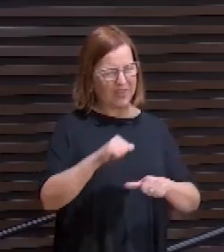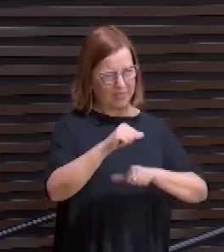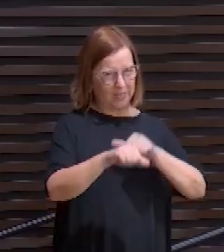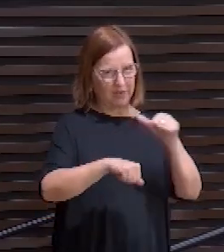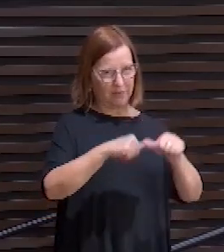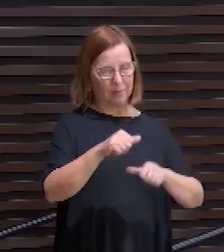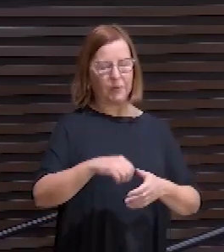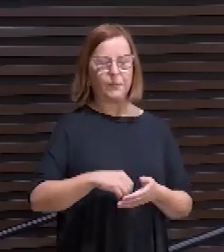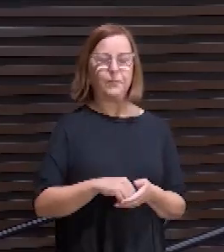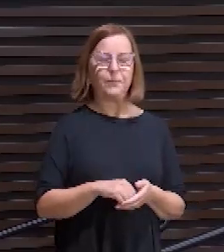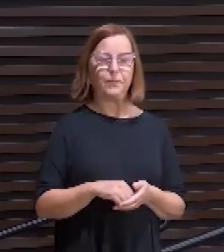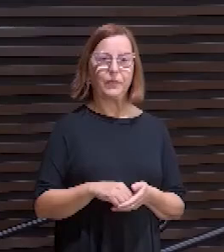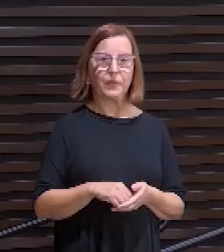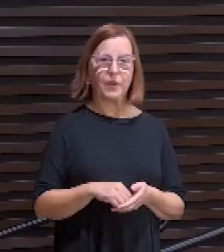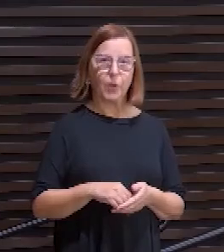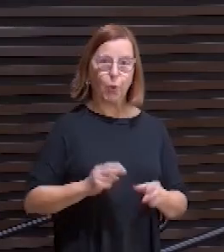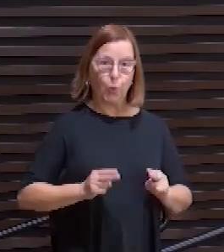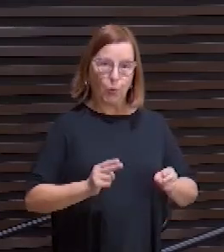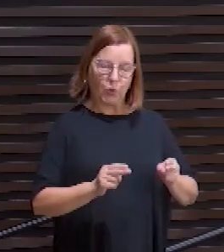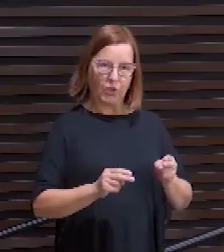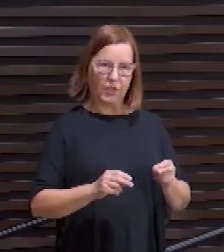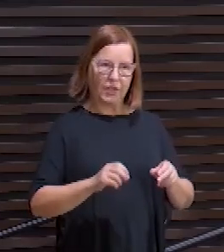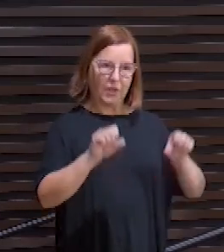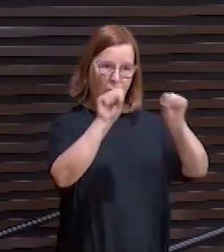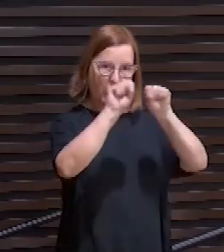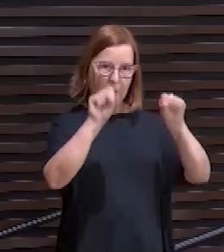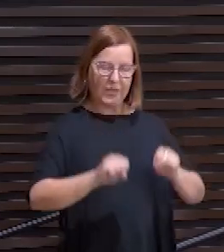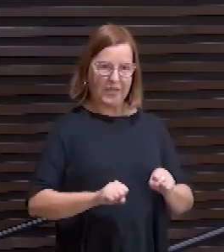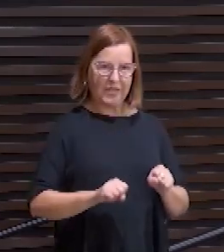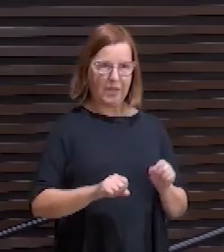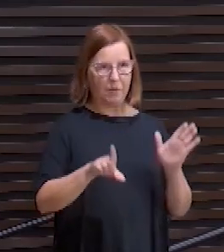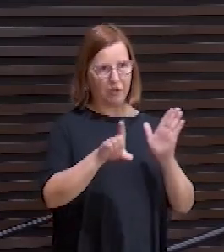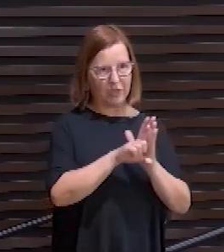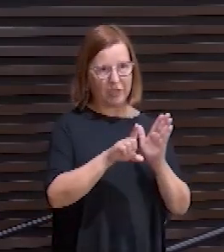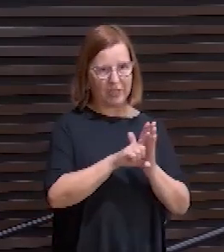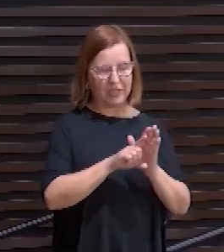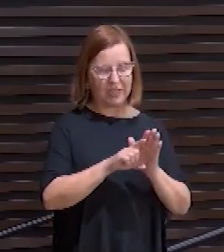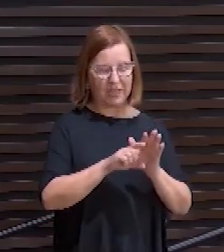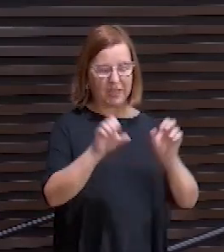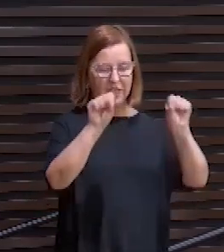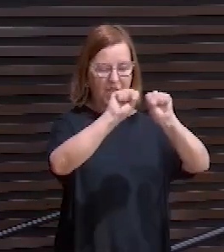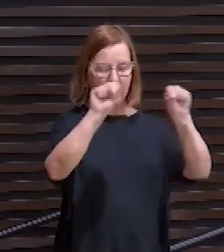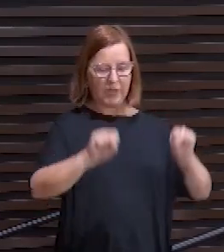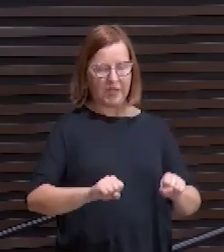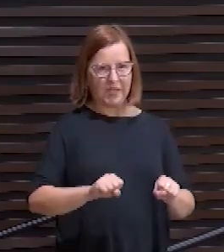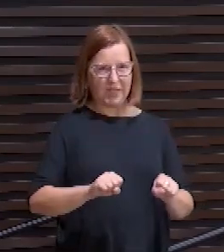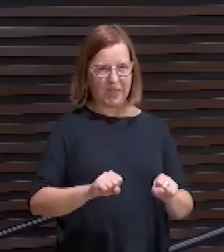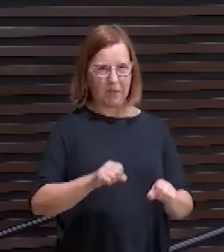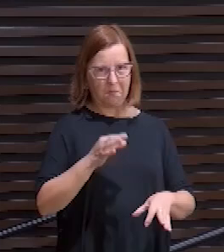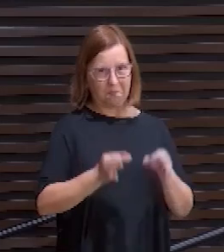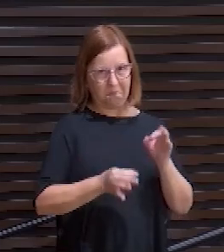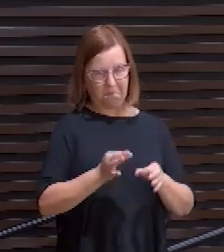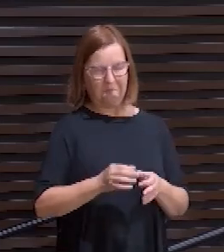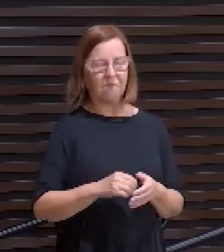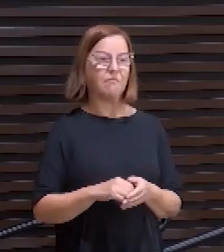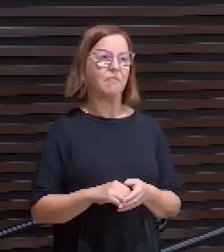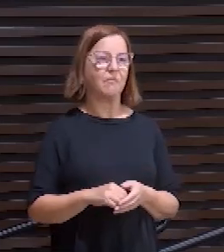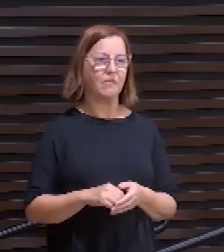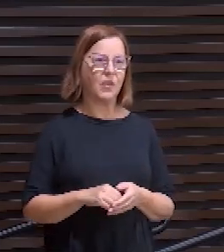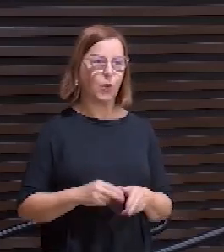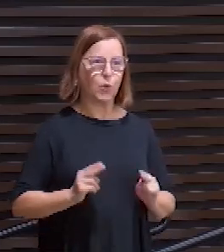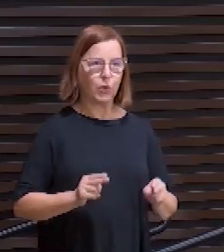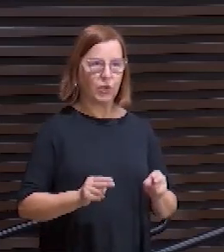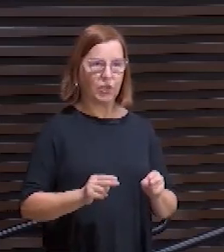sistema legislativo e no sistema judiciário. É oriundo do Império Romano. Ele permanece no sistema